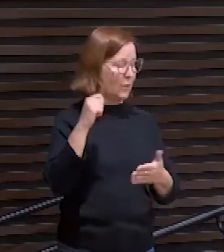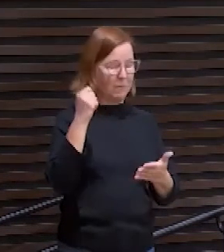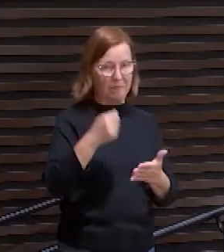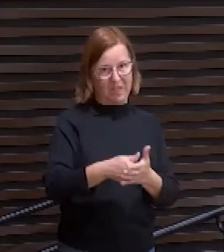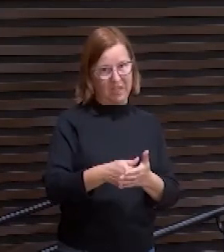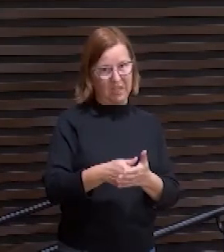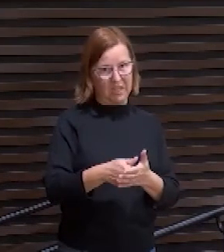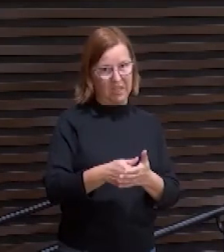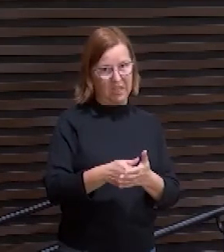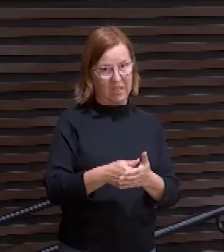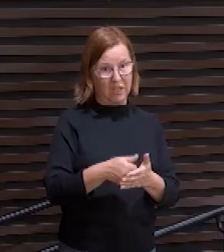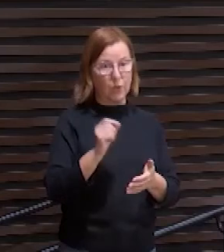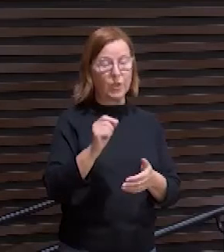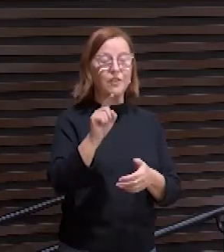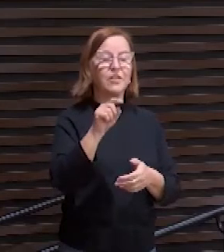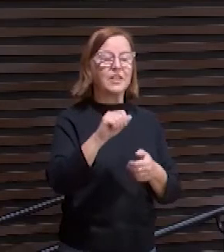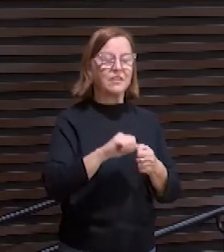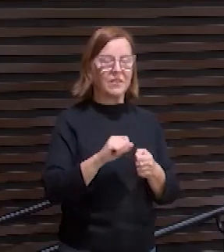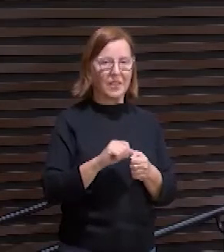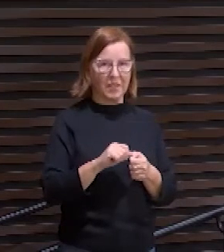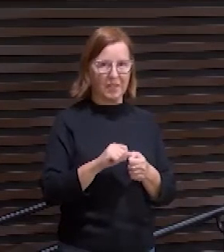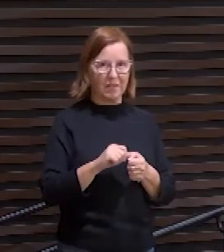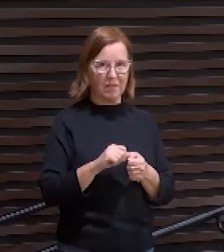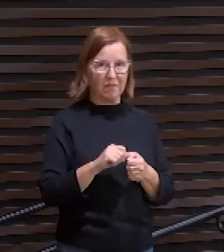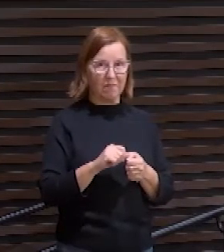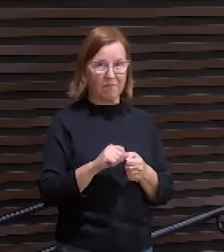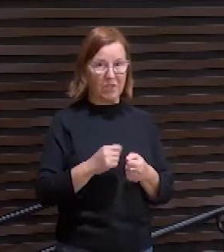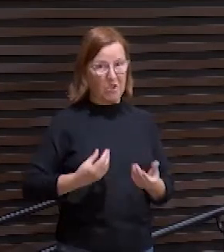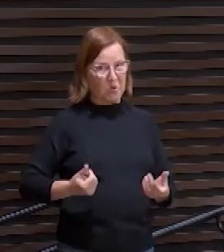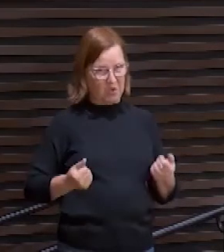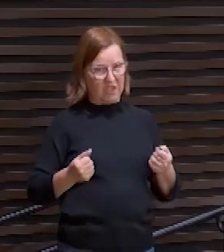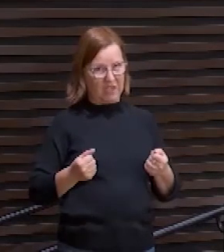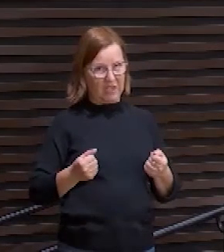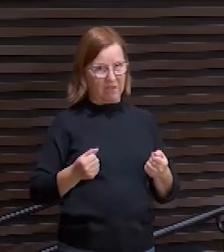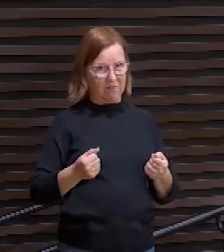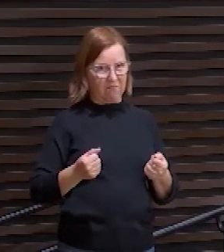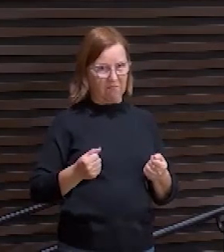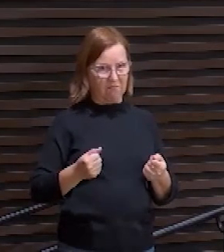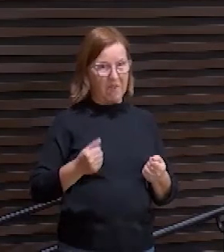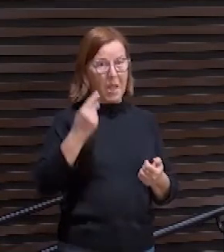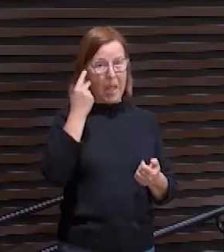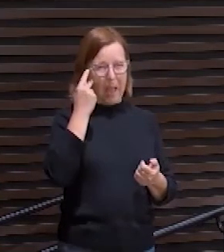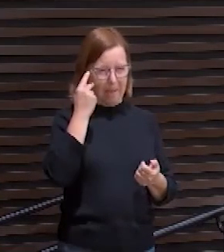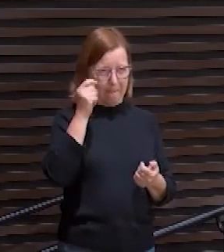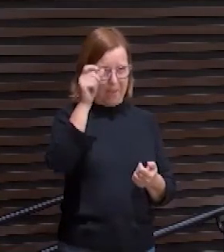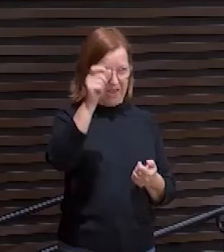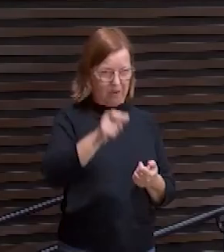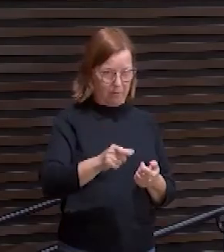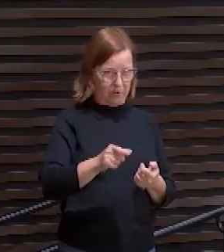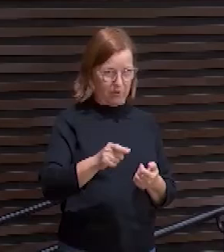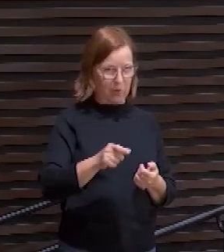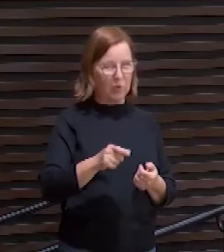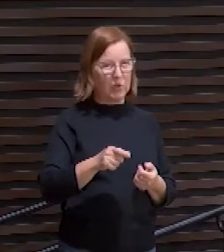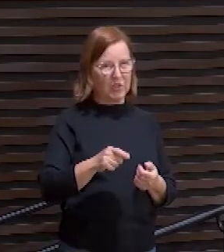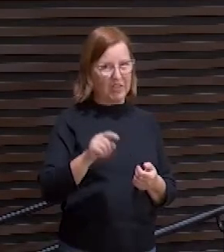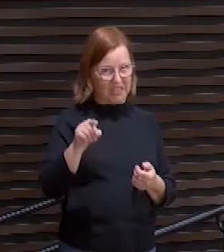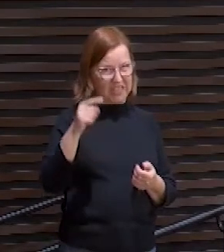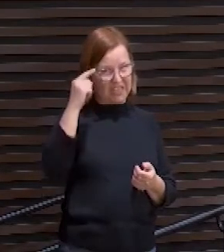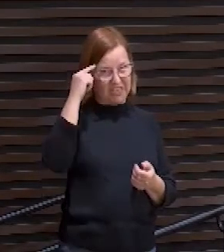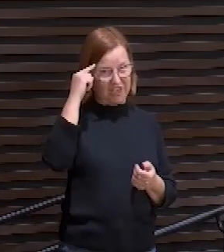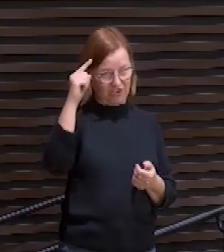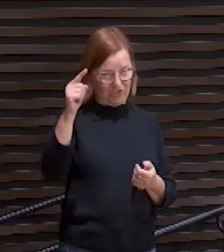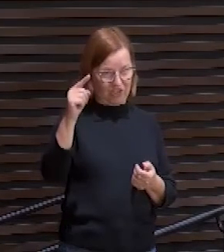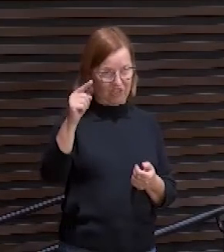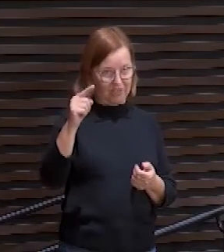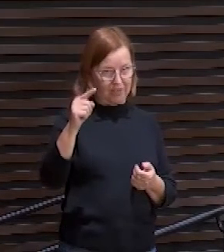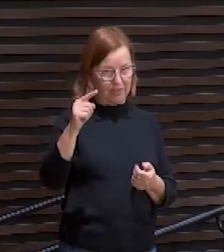O que você está fazendo? Aquele dinheiro não era da pessoa naquela determinada data? Se era daquela pessoa